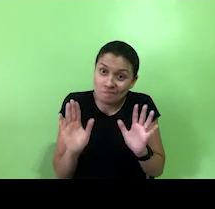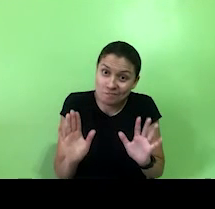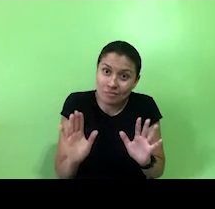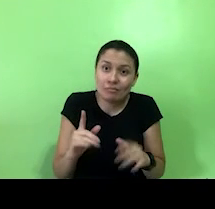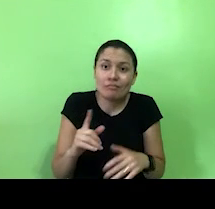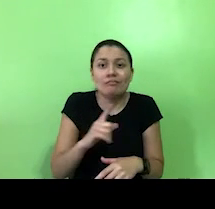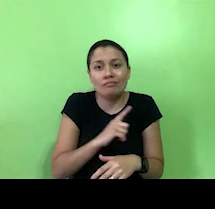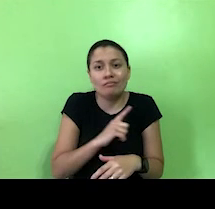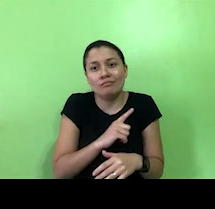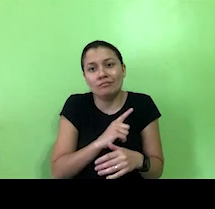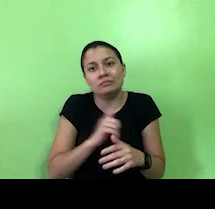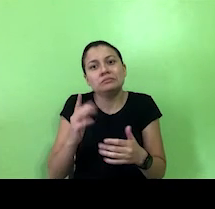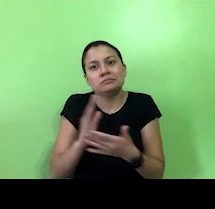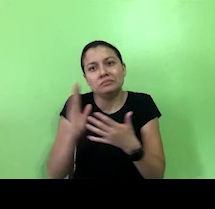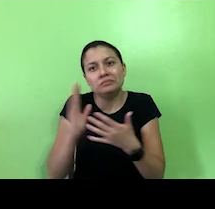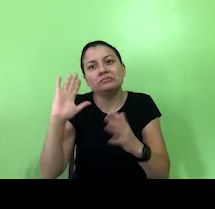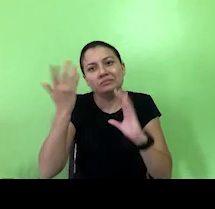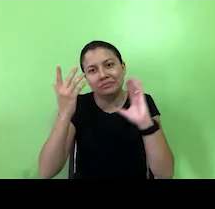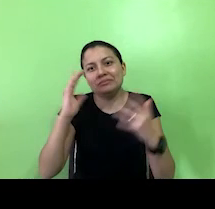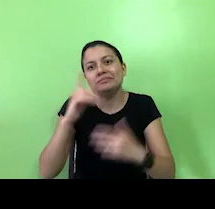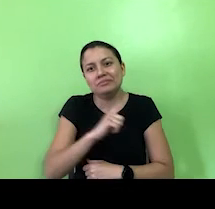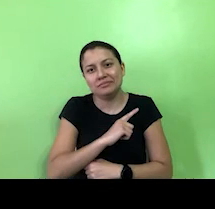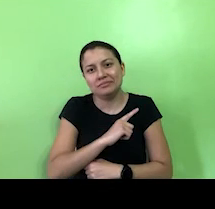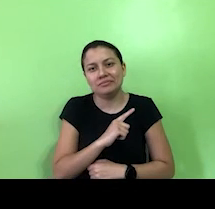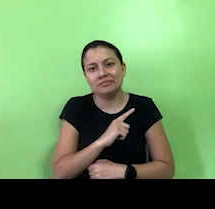alguns comportamentos inesperados ao longo do processo.